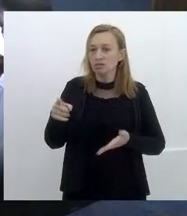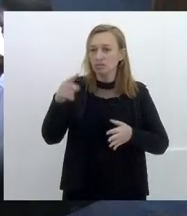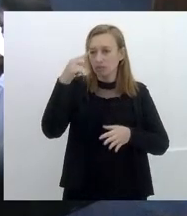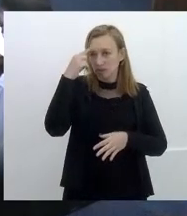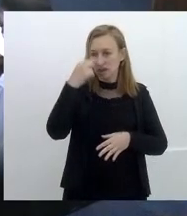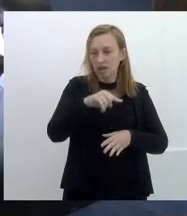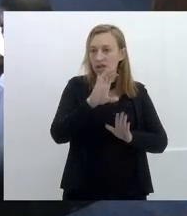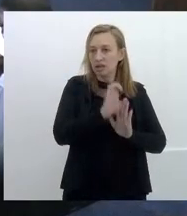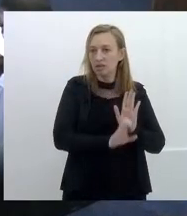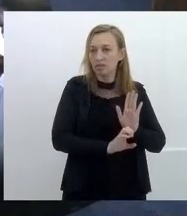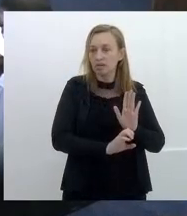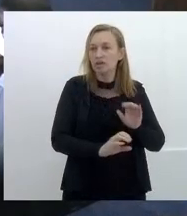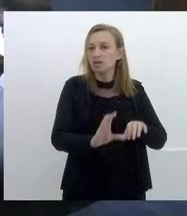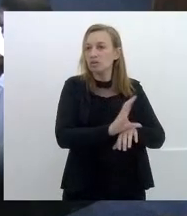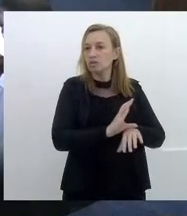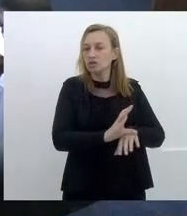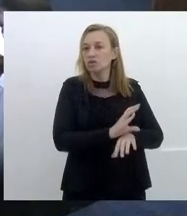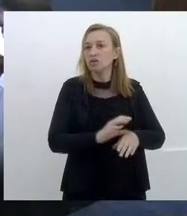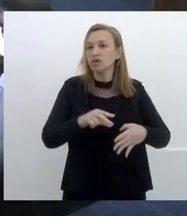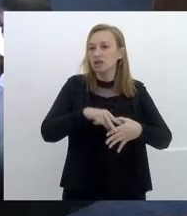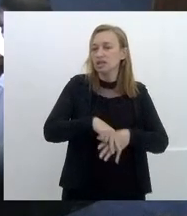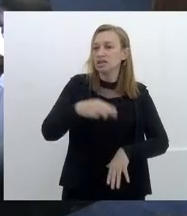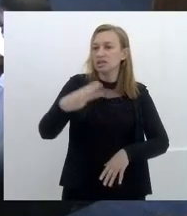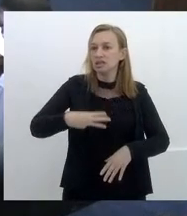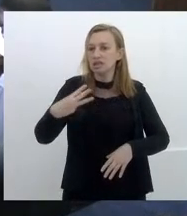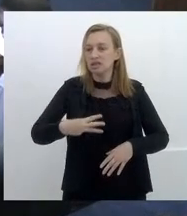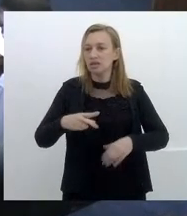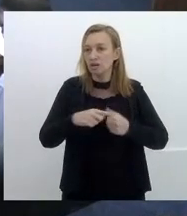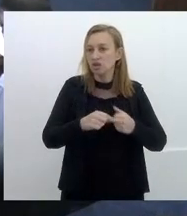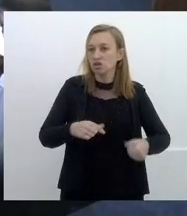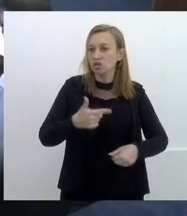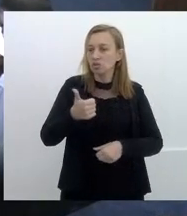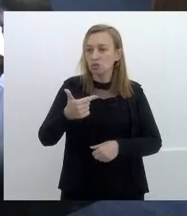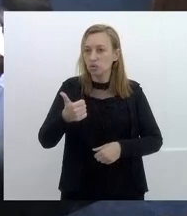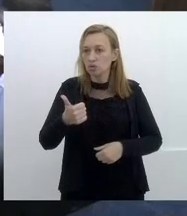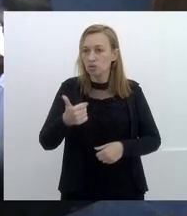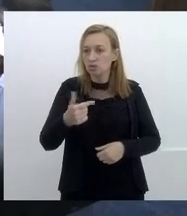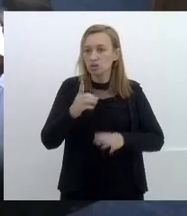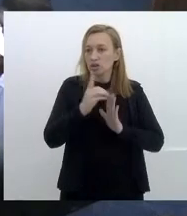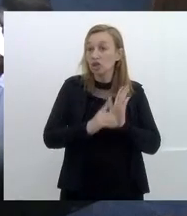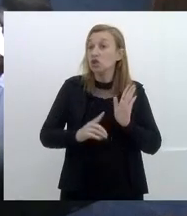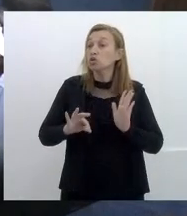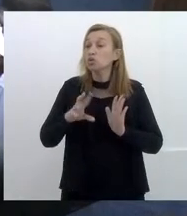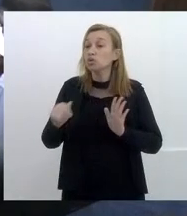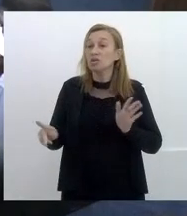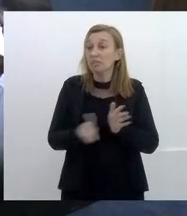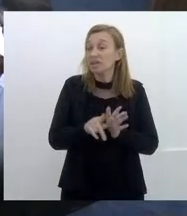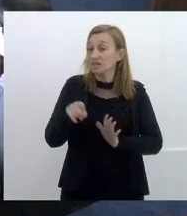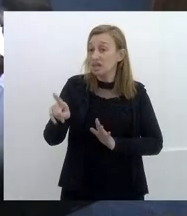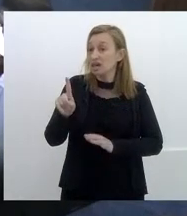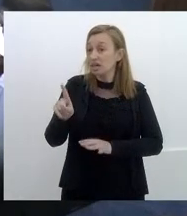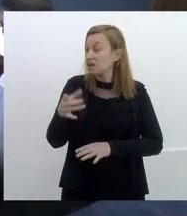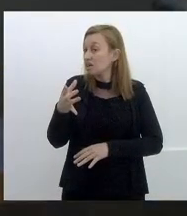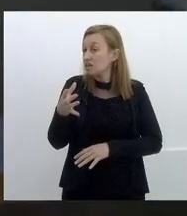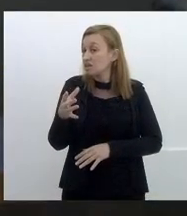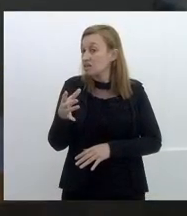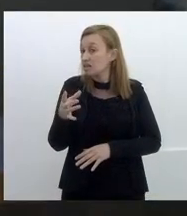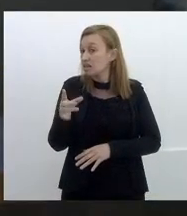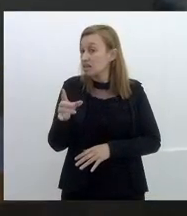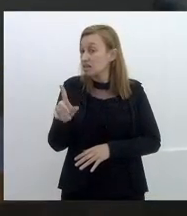constitucional o inciso 3º do artigo 12 do Decreto tudo que fizeram menção a ele tem que ser suprimido